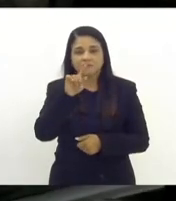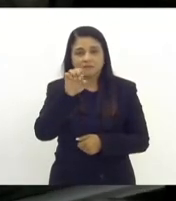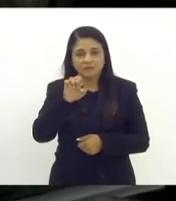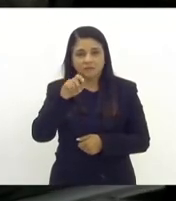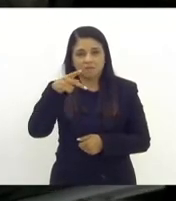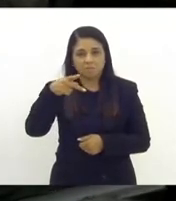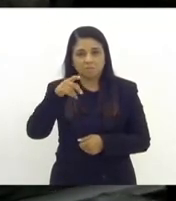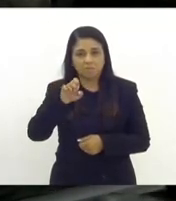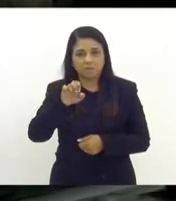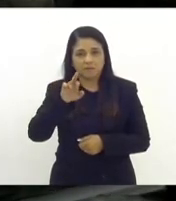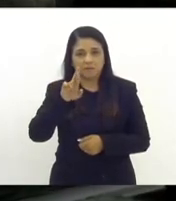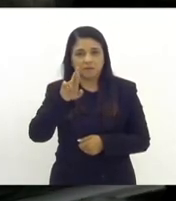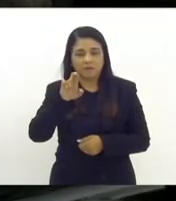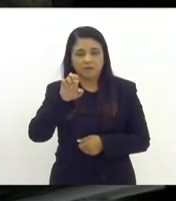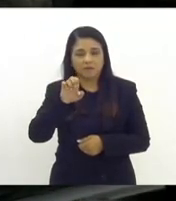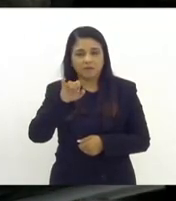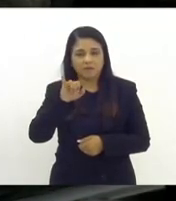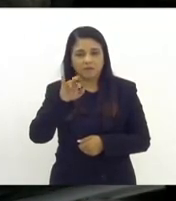2014